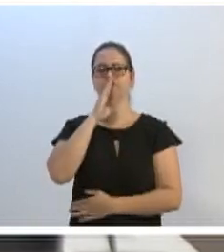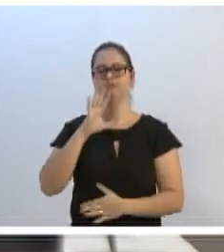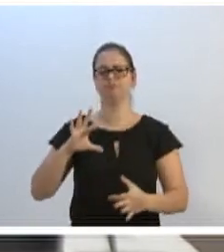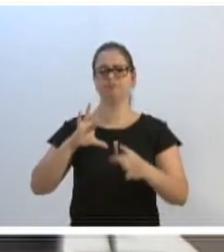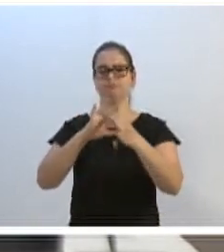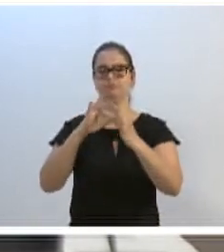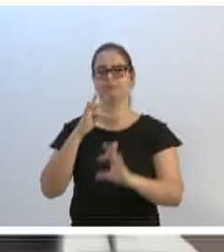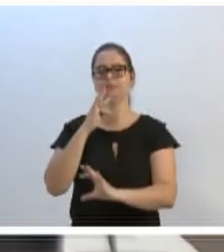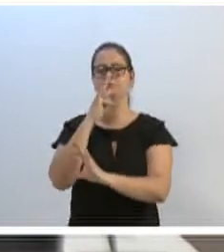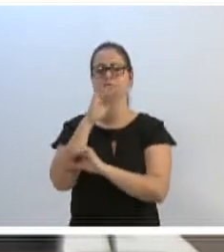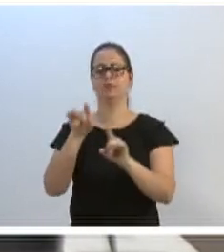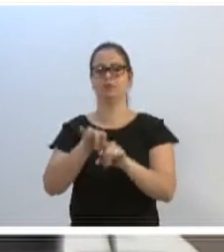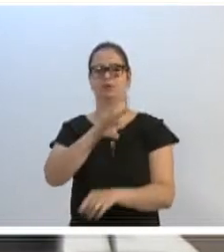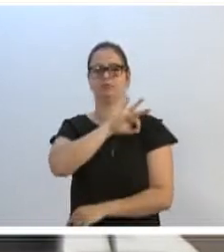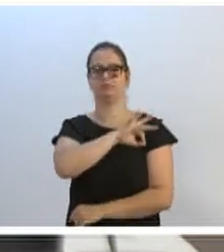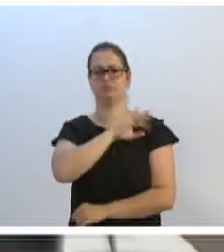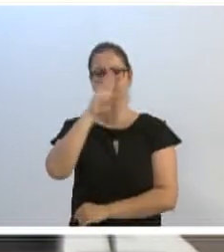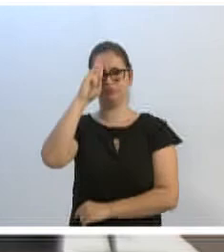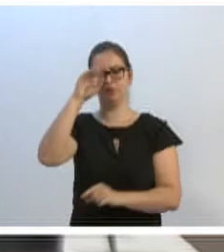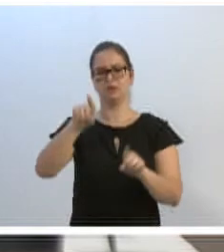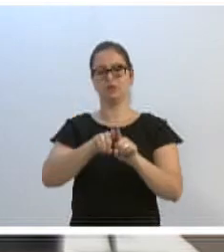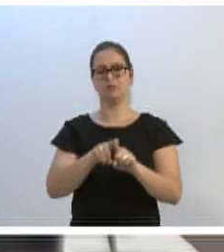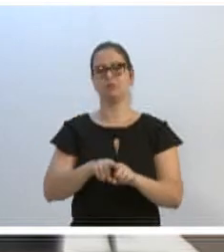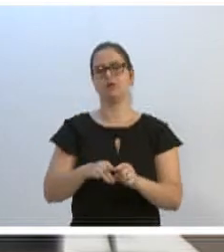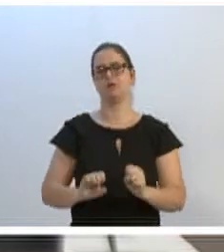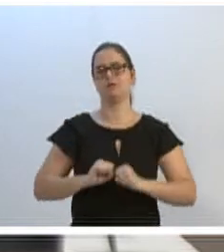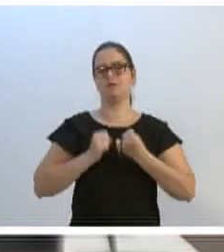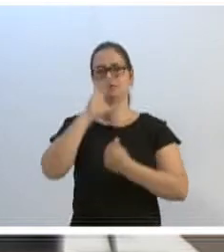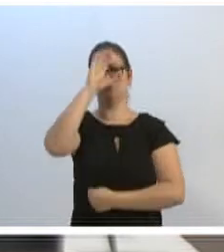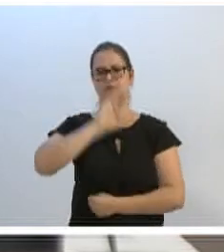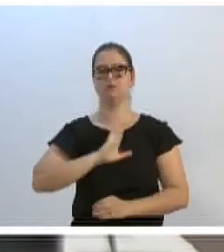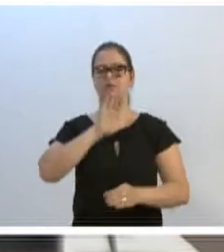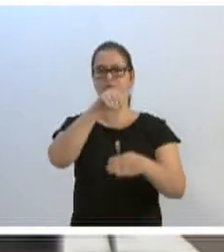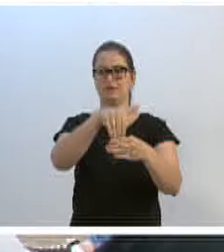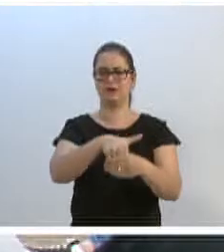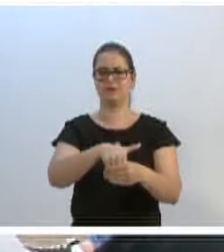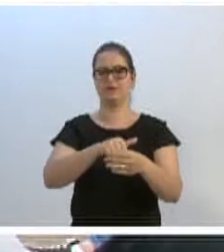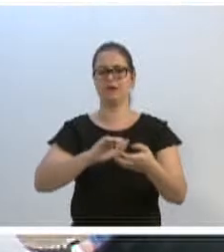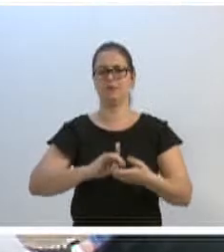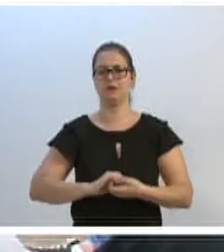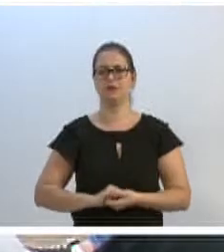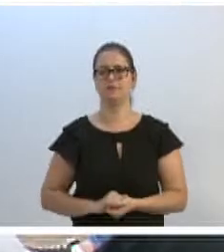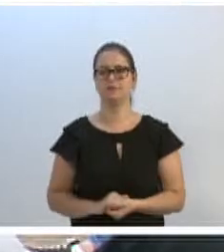Cultural, Polícia Civil e Defesa do Cidadão. Em votação.